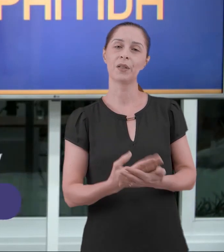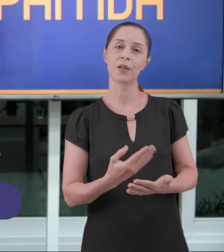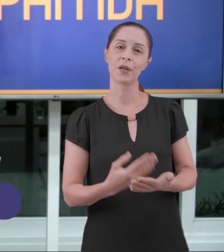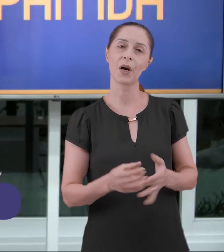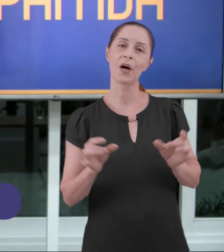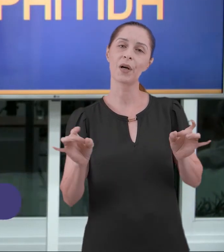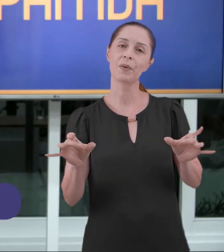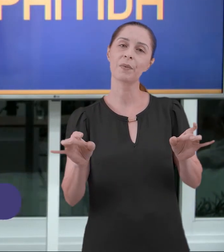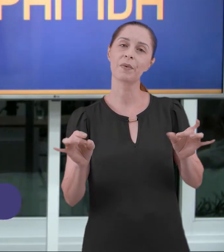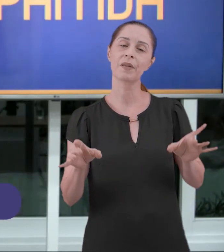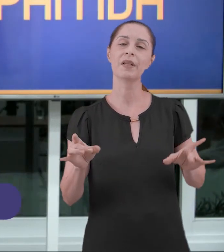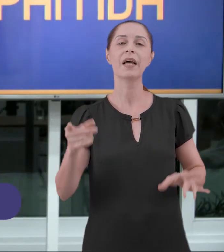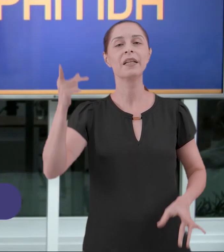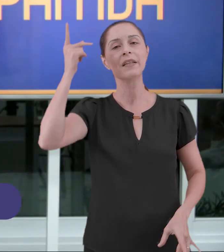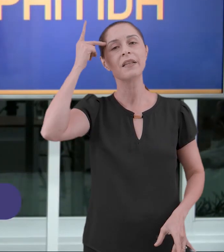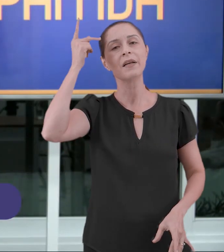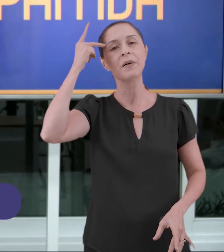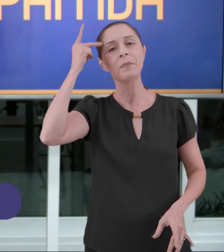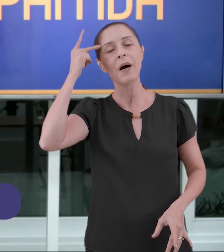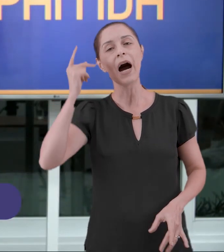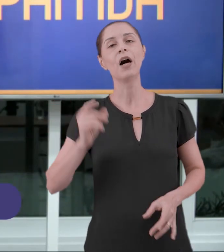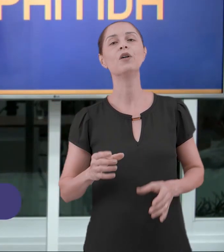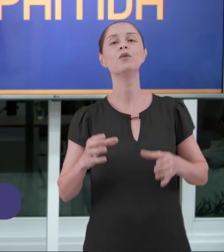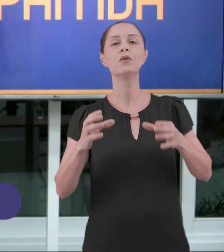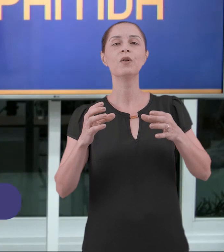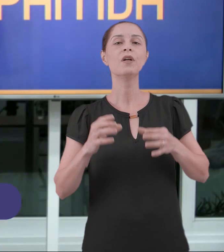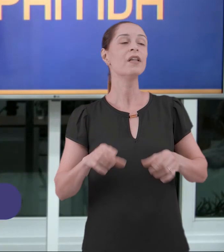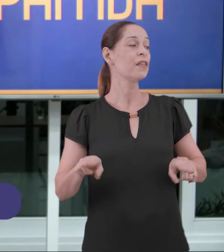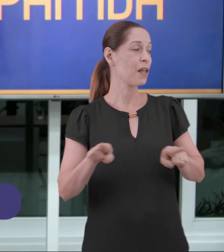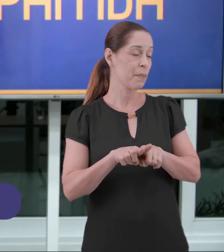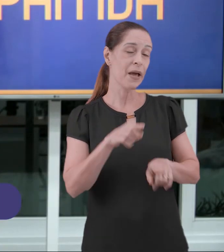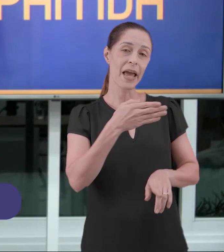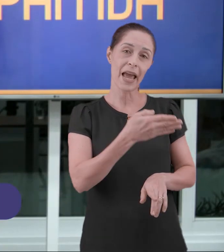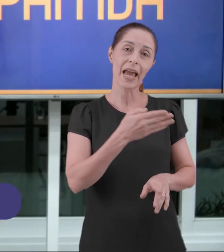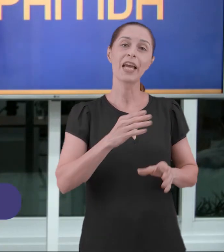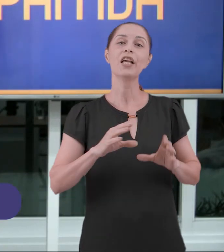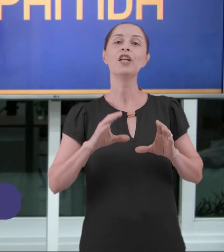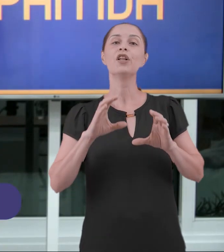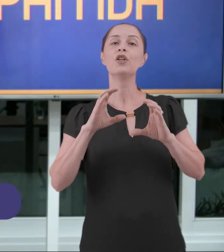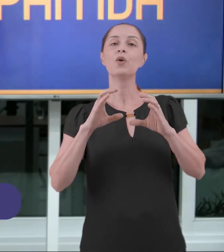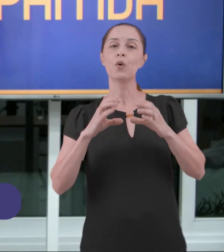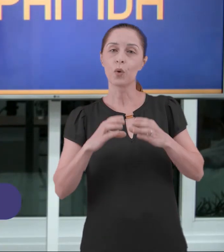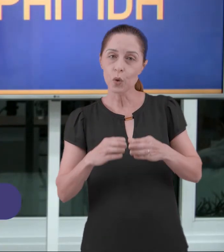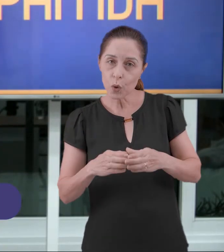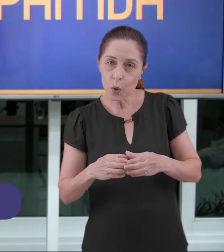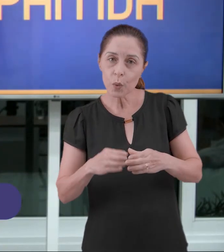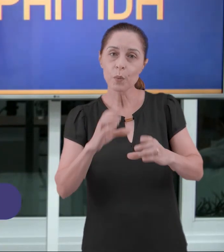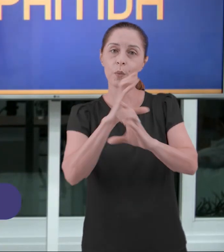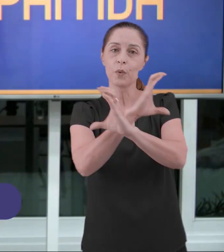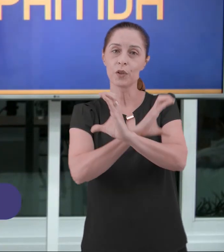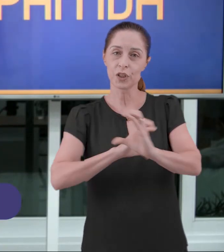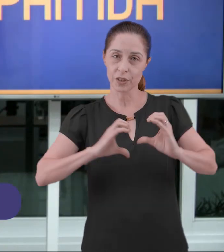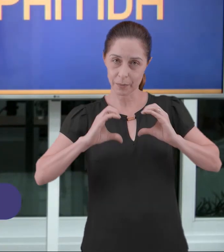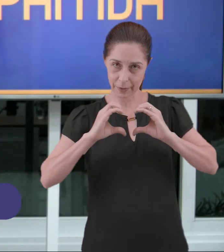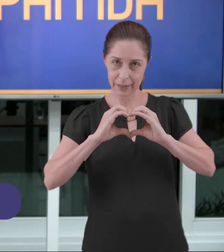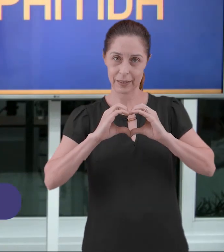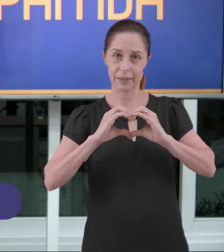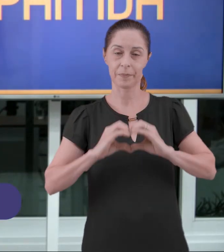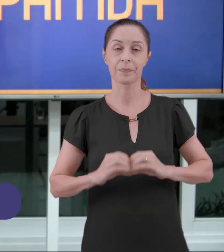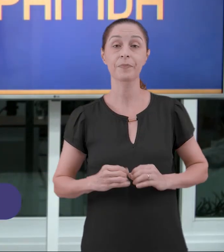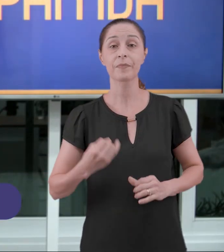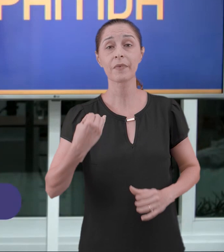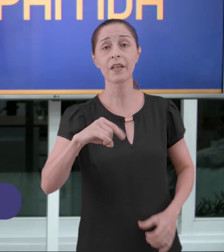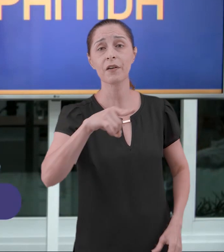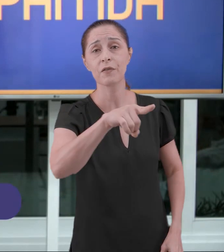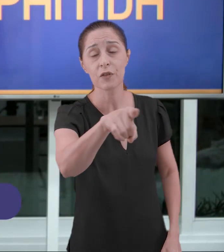Paulo. Ela é fundadora do GEPANDA. Então, se você tiver pergunta, gente, tem alguém que você conhece, aproveita esse momento.